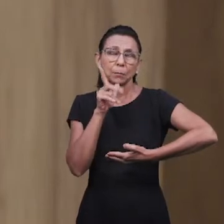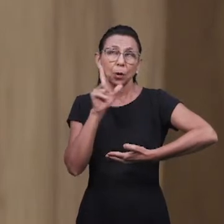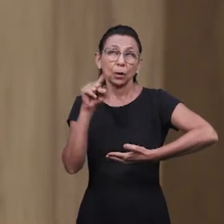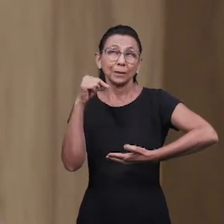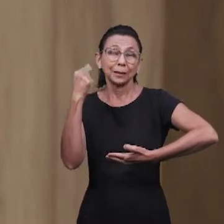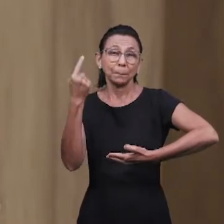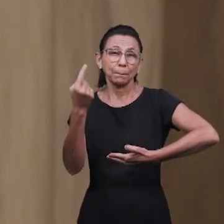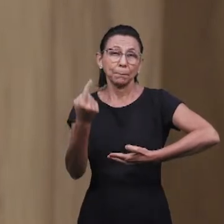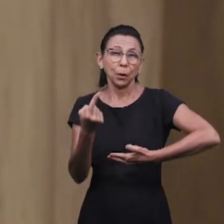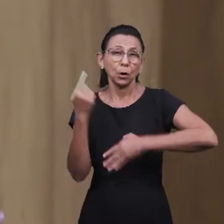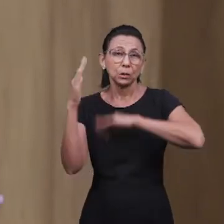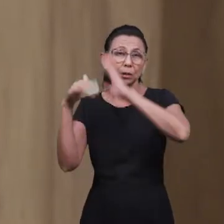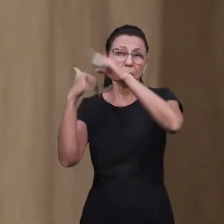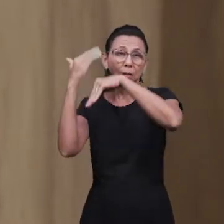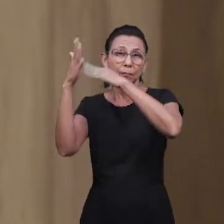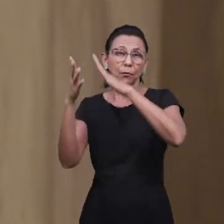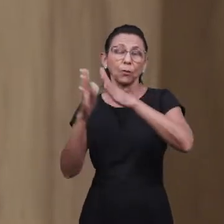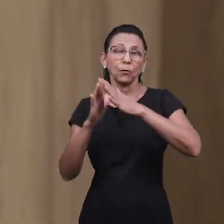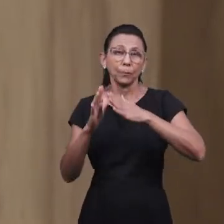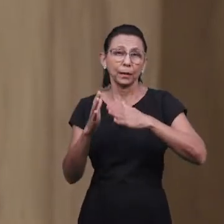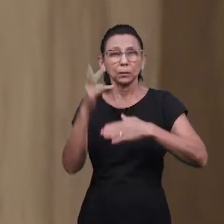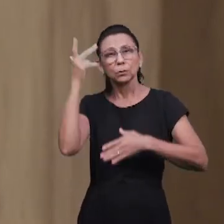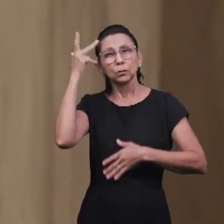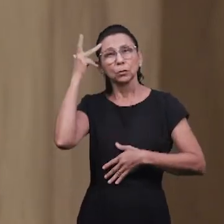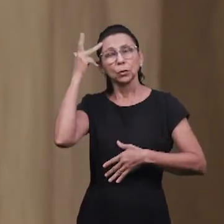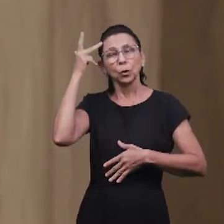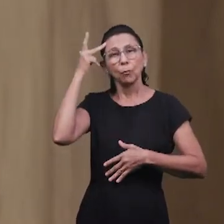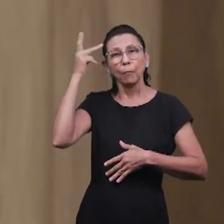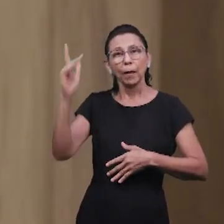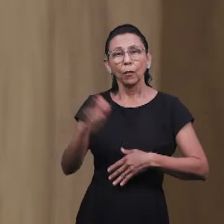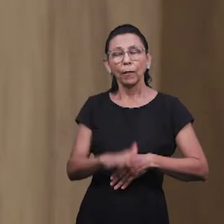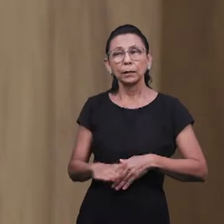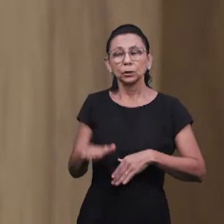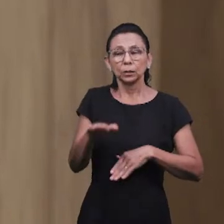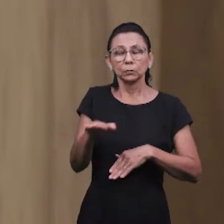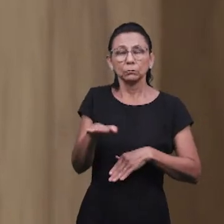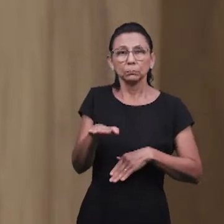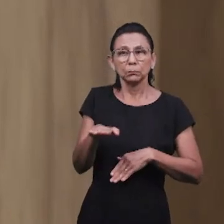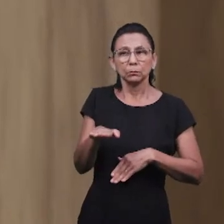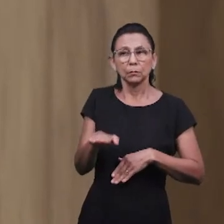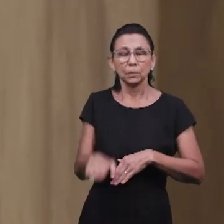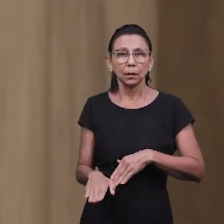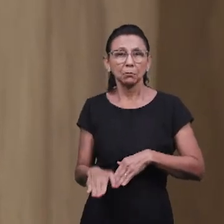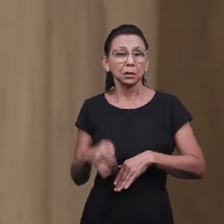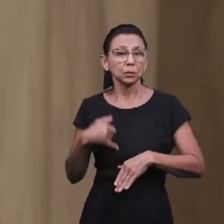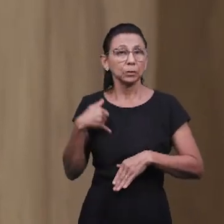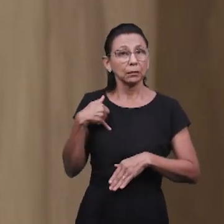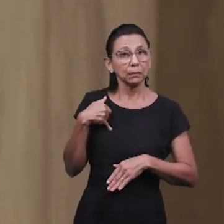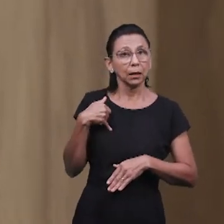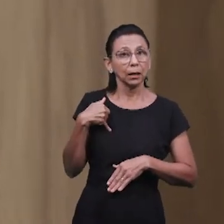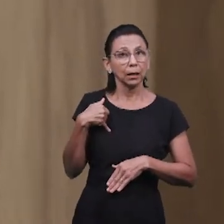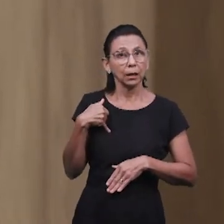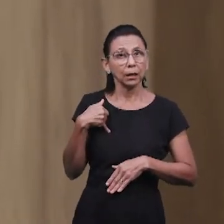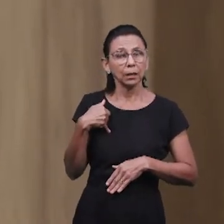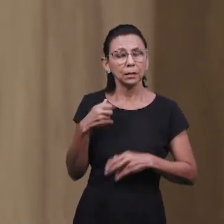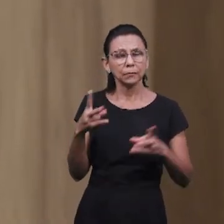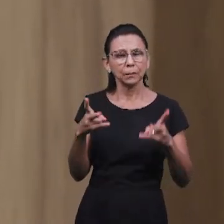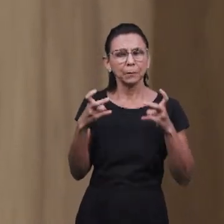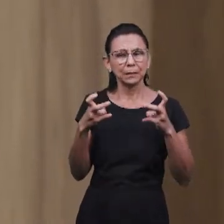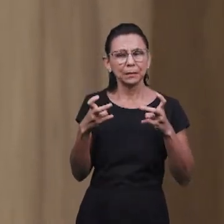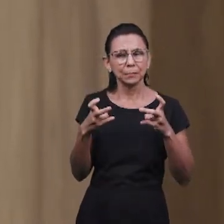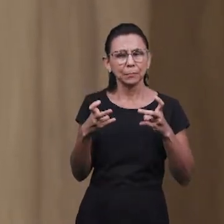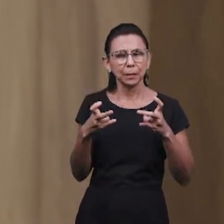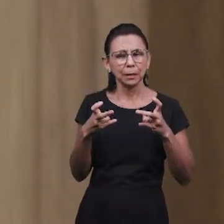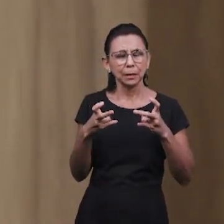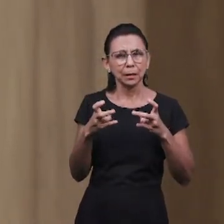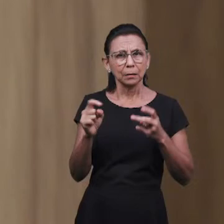que, às vezes, ele tem o desenvolvimento todo certinho, e vai chegar num certo tempo da idade dele, que vai apresentar outro tipo de